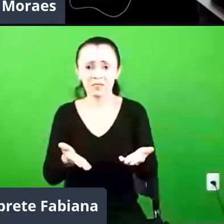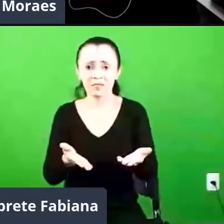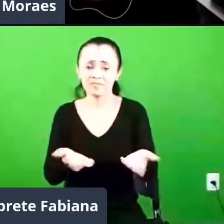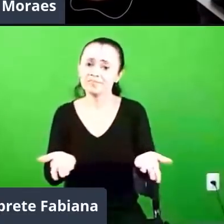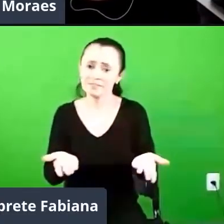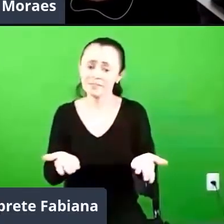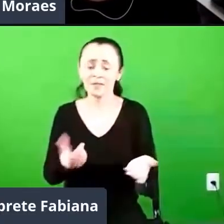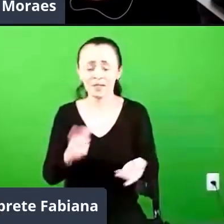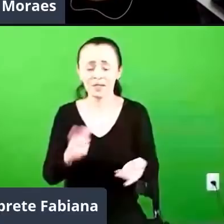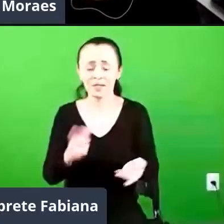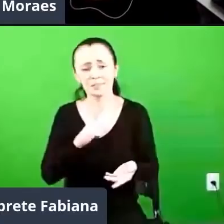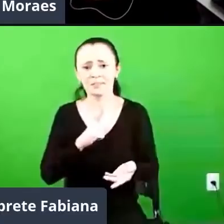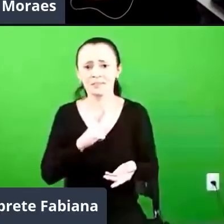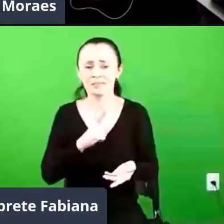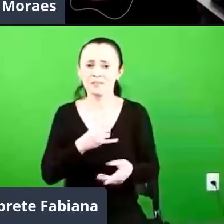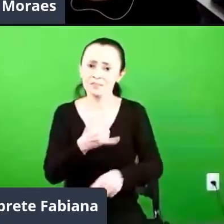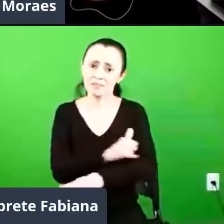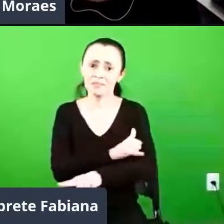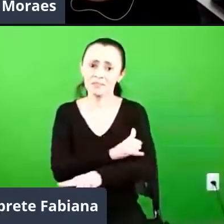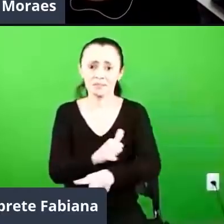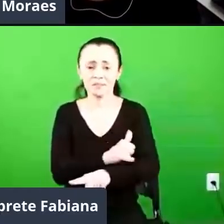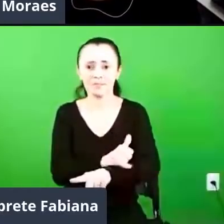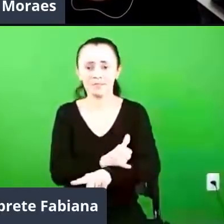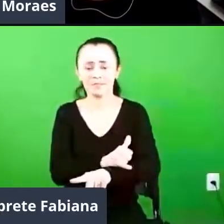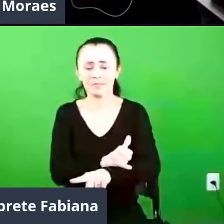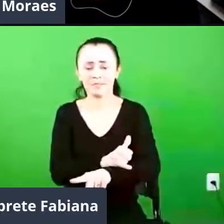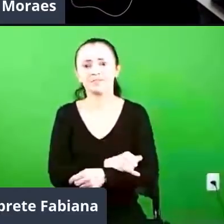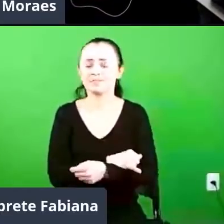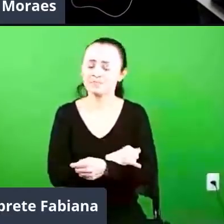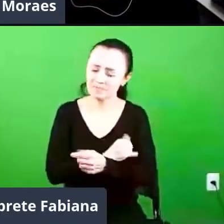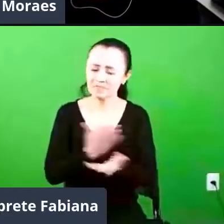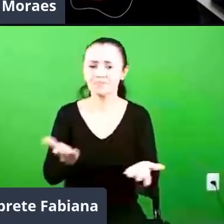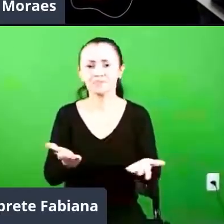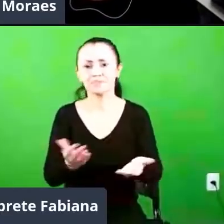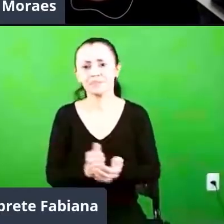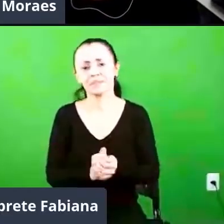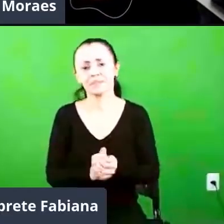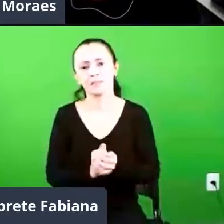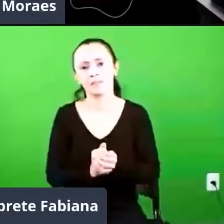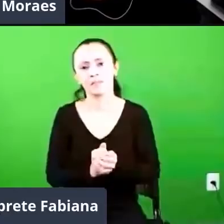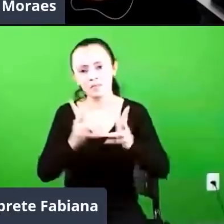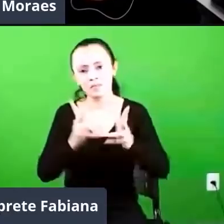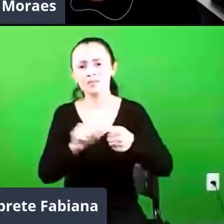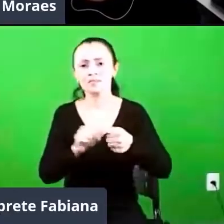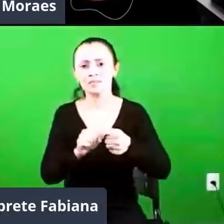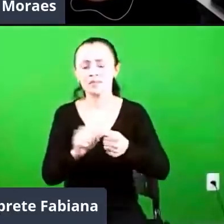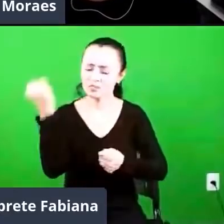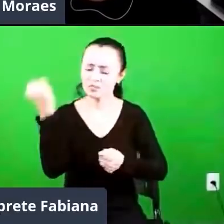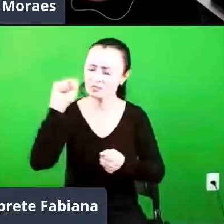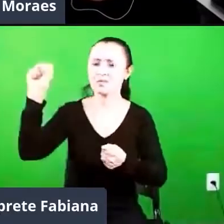essa criança, essa aproximação, como eu disse mais uma vez, né, com esse mundo letrado, né? Então, sucesso nessa